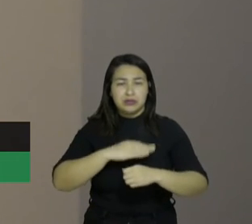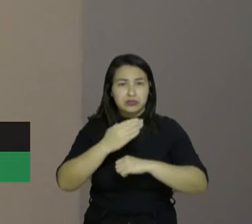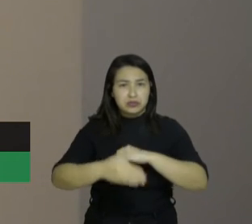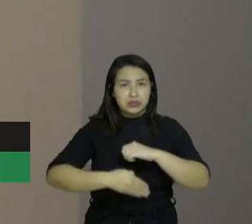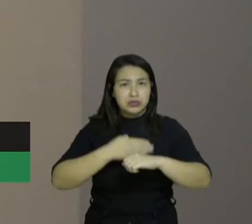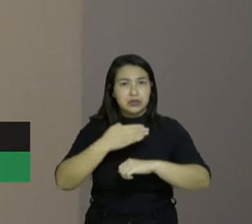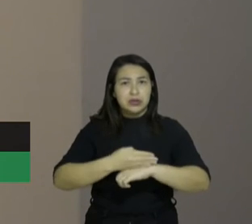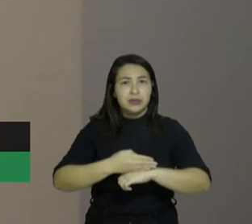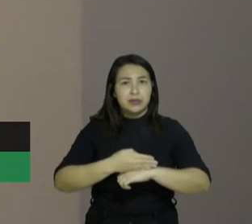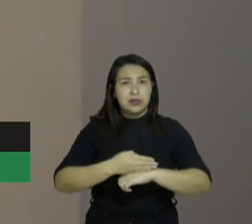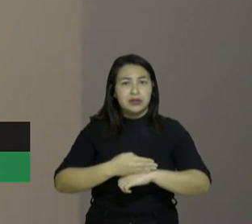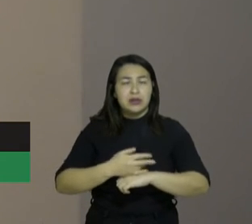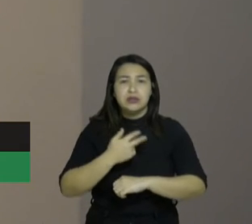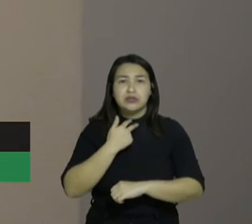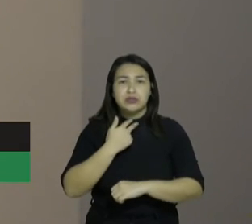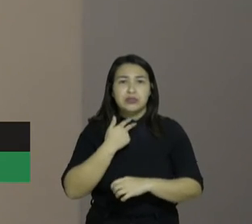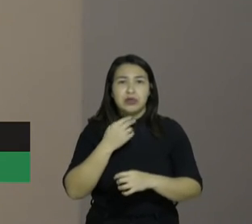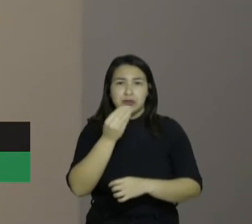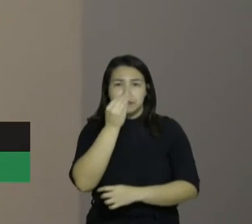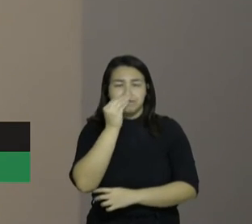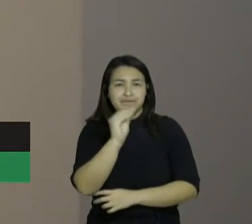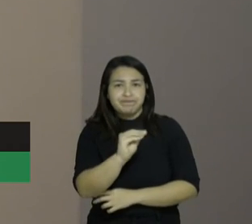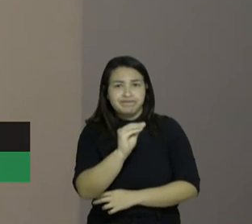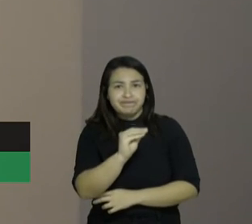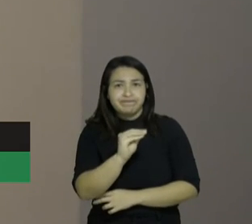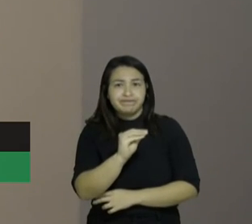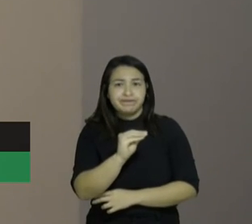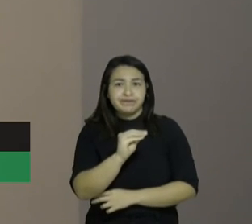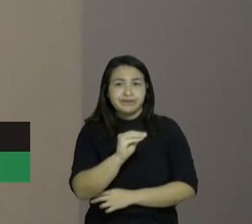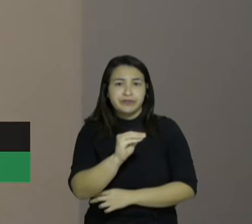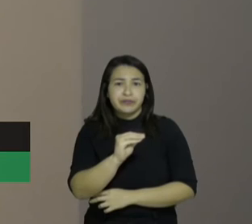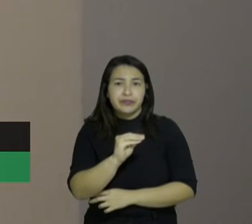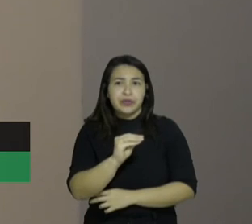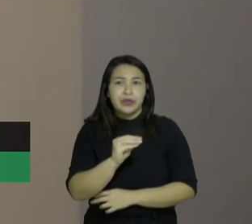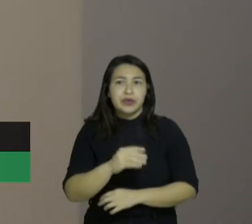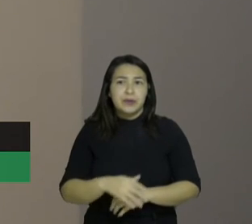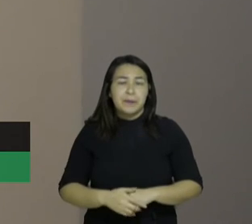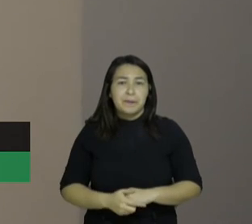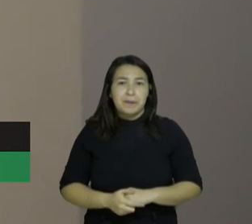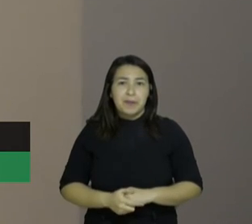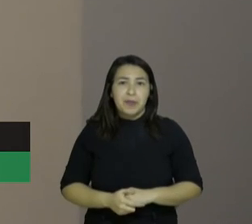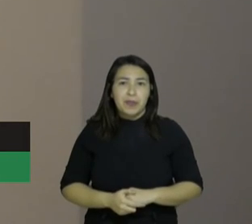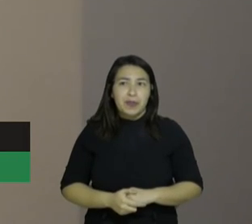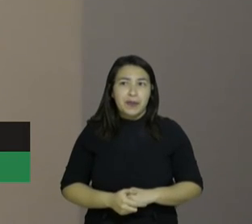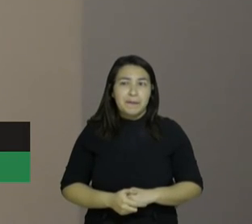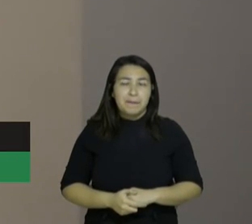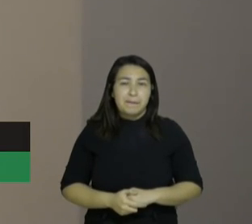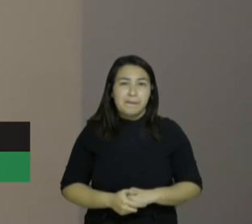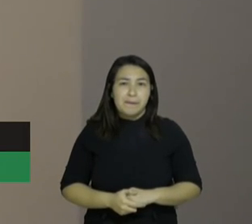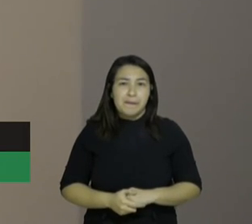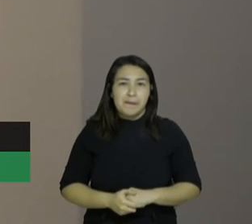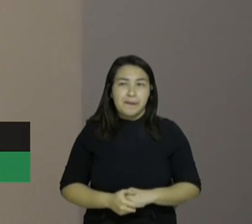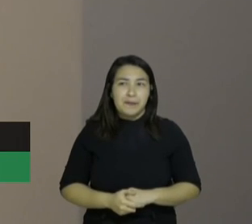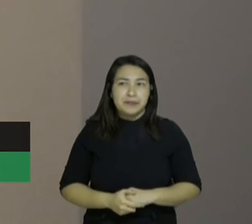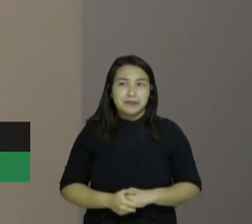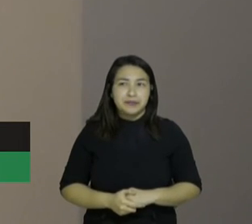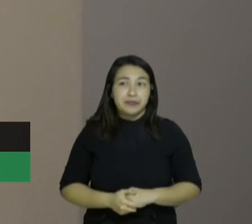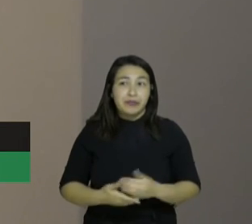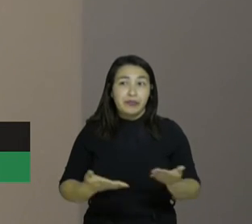podemos ignorar o palco onde grande parte dessa luta acontecerá as nossas cidades